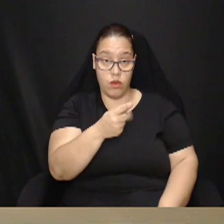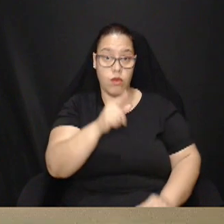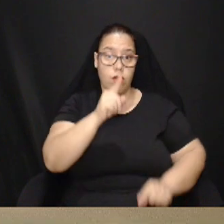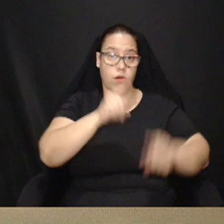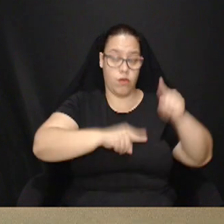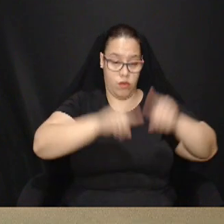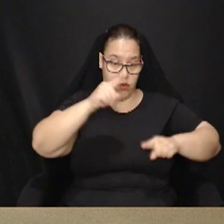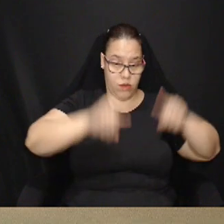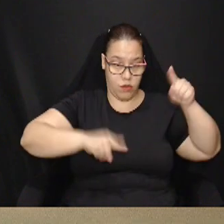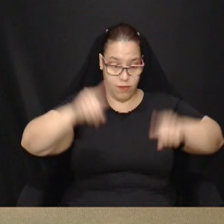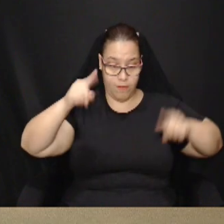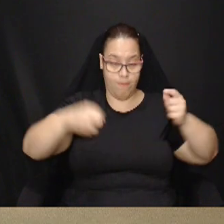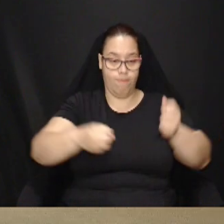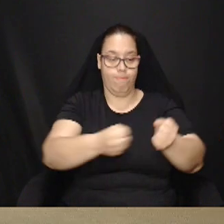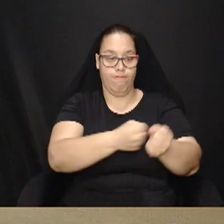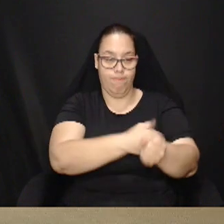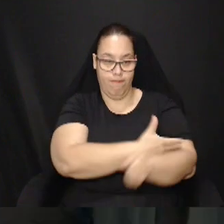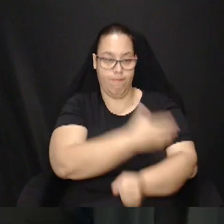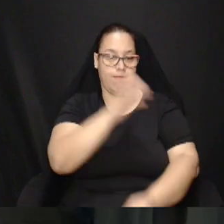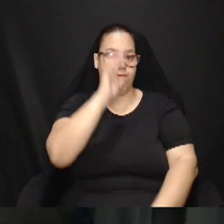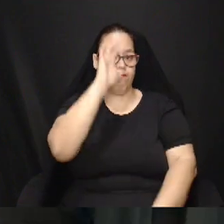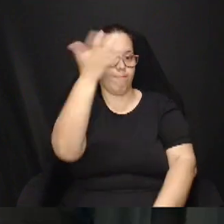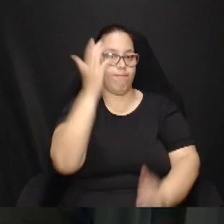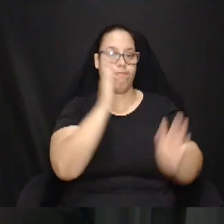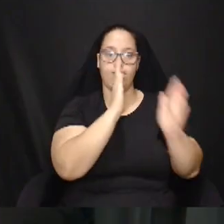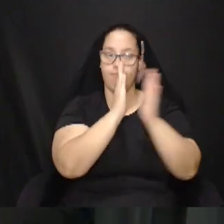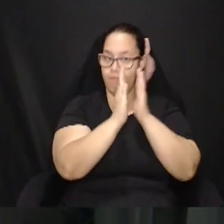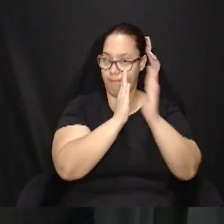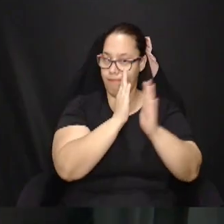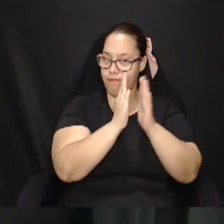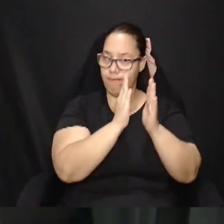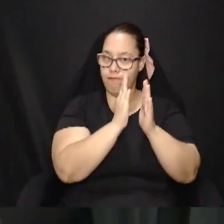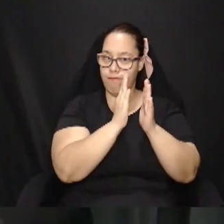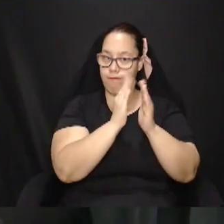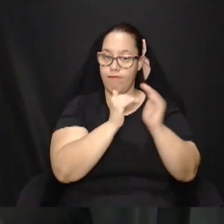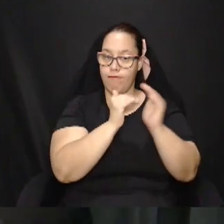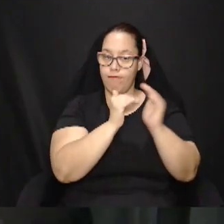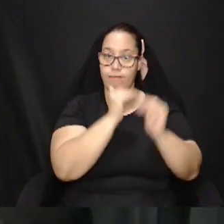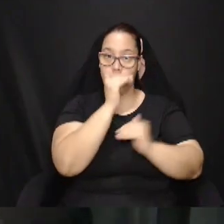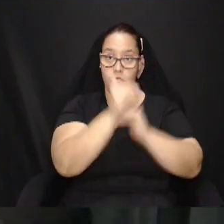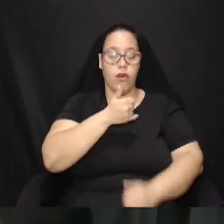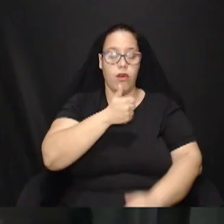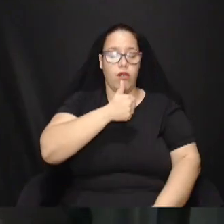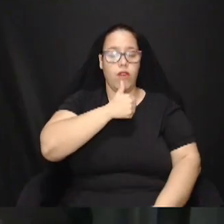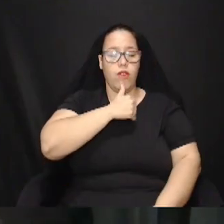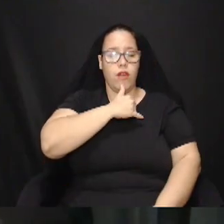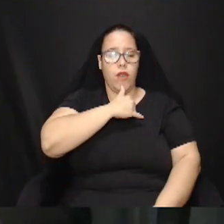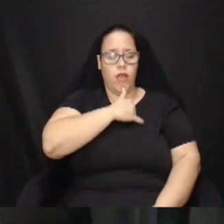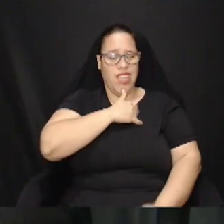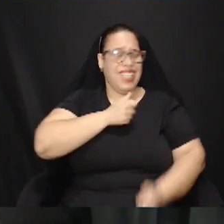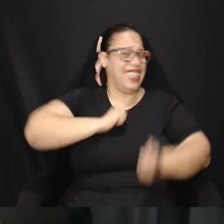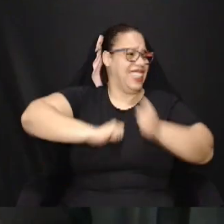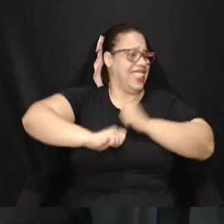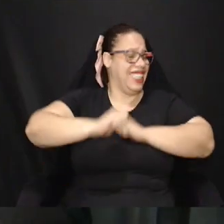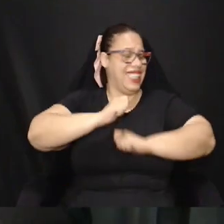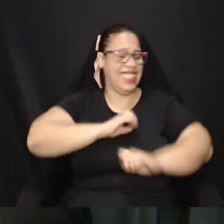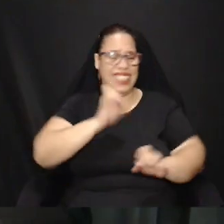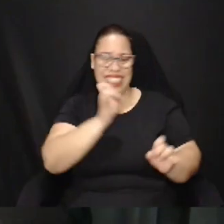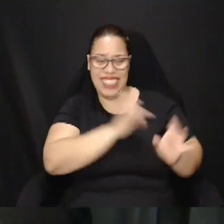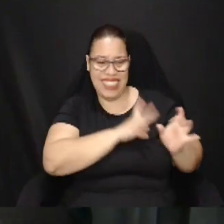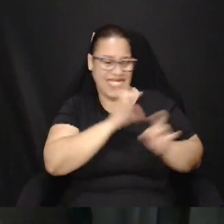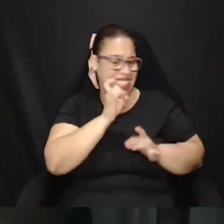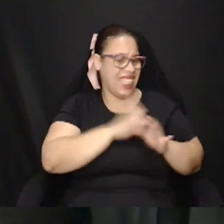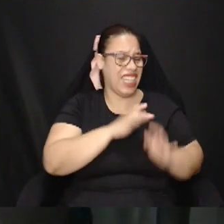importantes acontecendo durante esse período e passam por angústia, passam por ansiedade, passam por medo, passam por